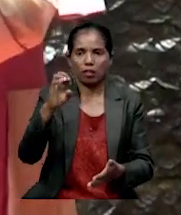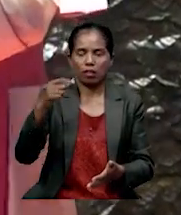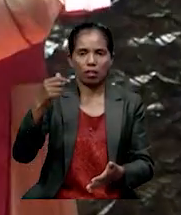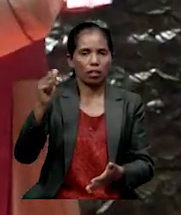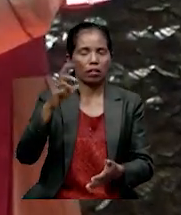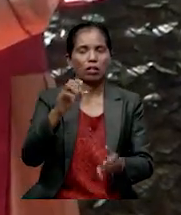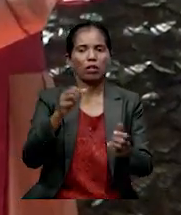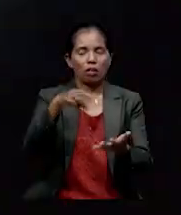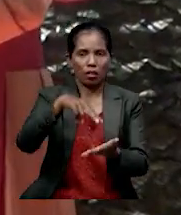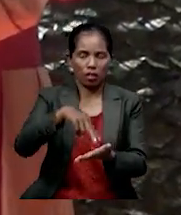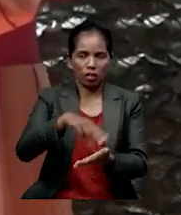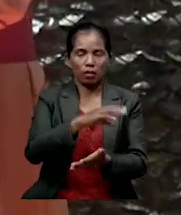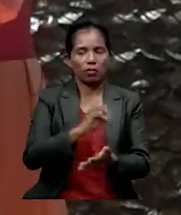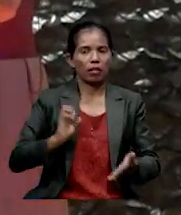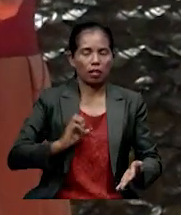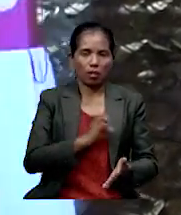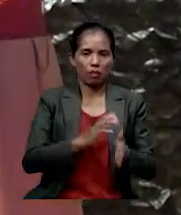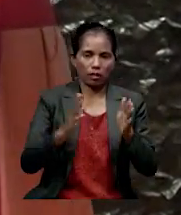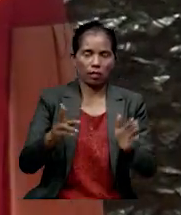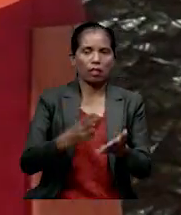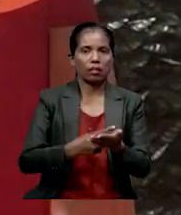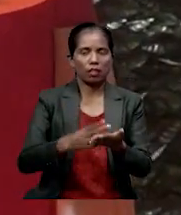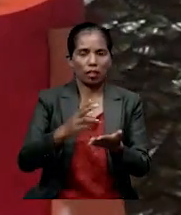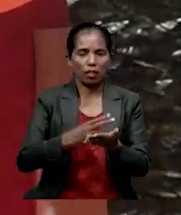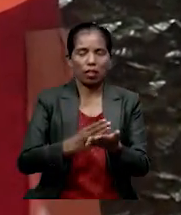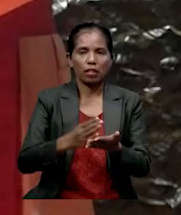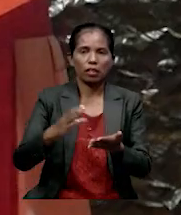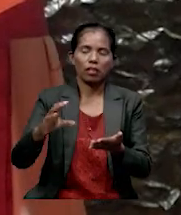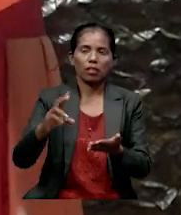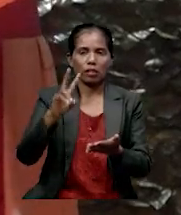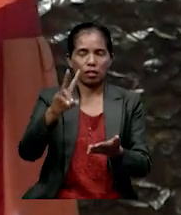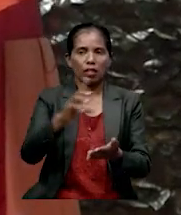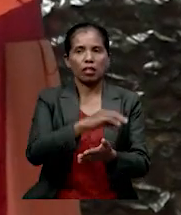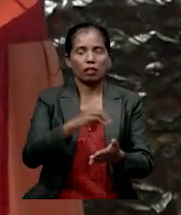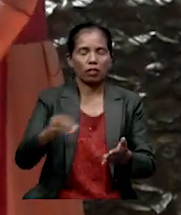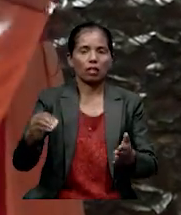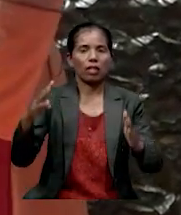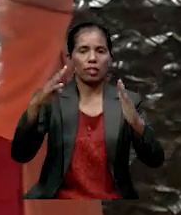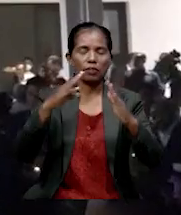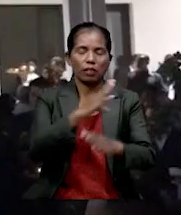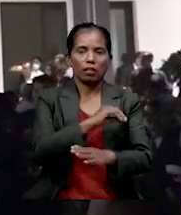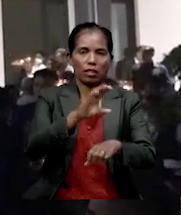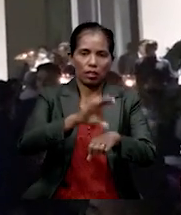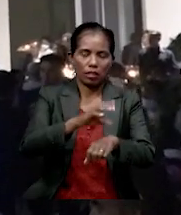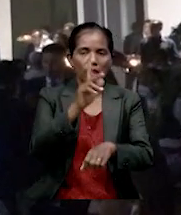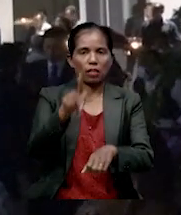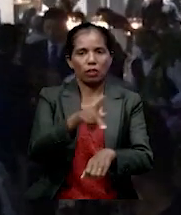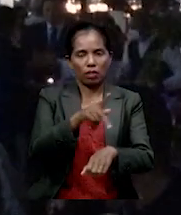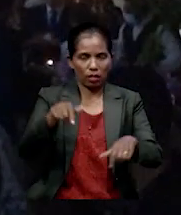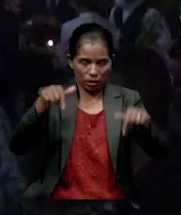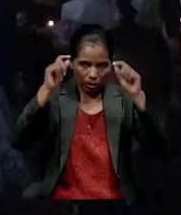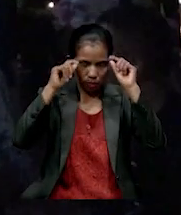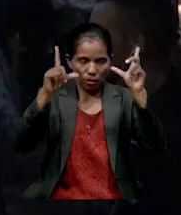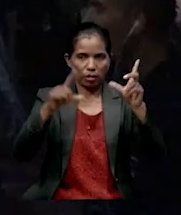o estabelecimento Embaixada Santa Sé, né? Bele desempenha a luta na missão Igreja Católica e a Timor-Leste. É